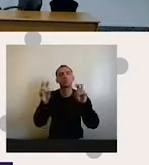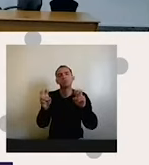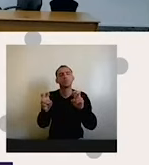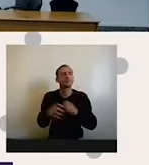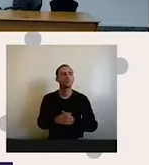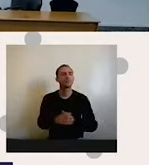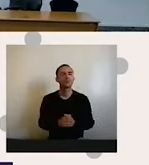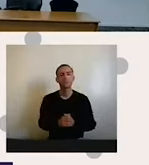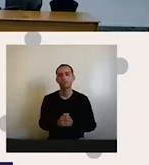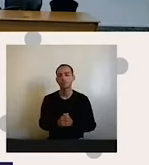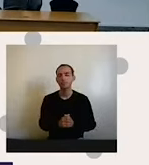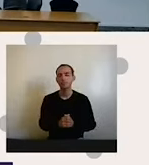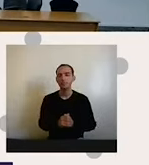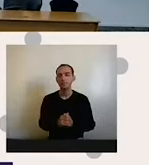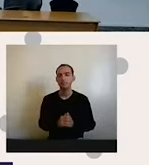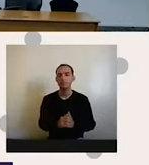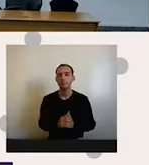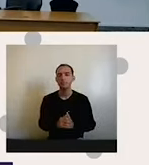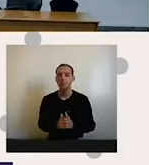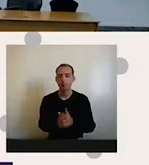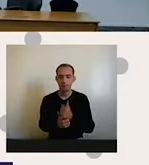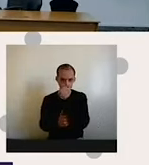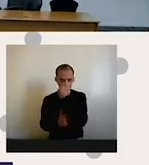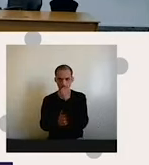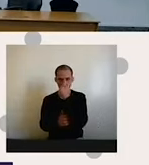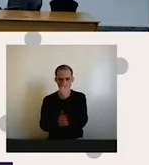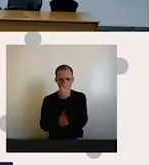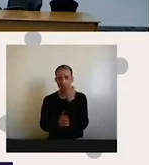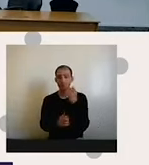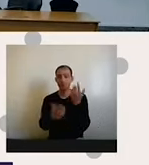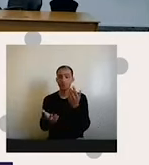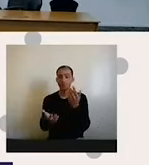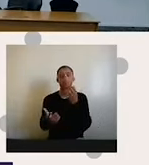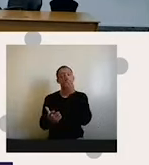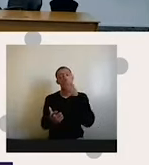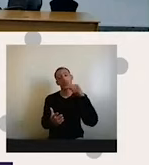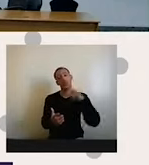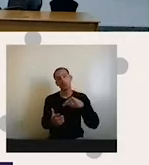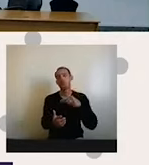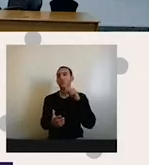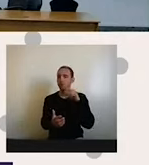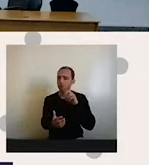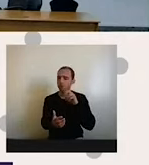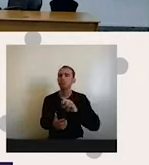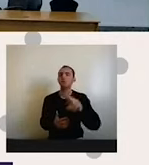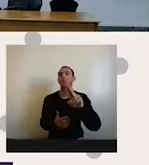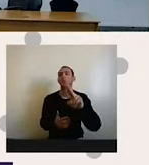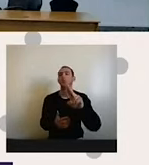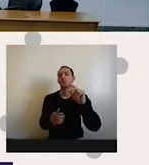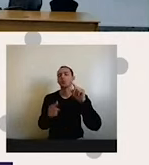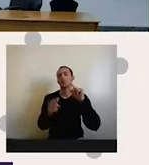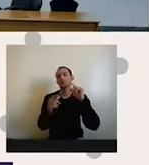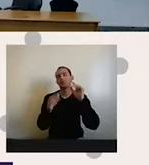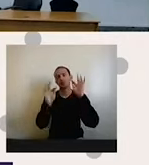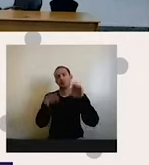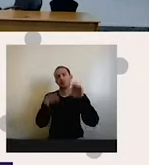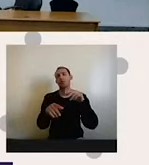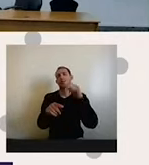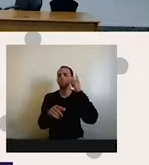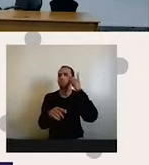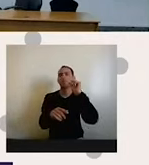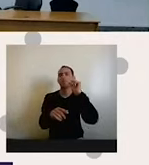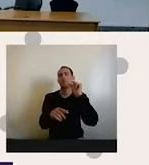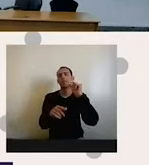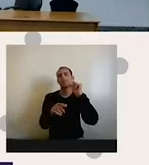Finalizando. Bom, aqui para finalizar, eu vou só apresentar para vocês, para quem não conhece, o Observatório de Segurança e Saúde